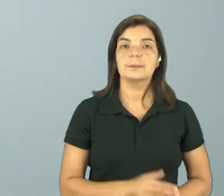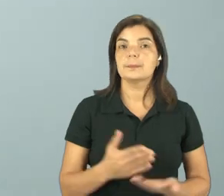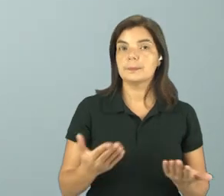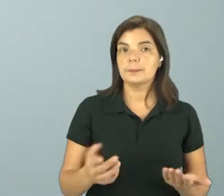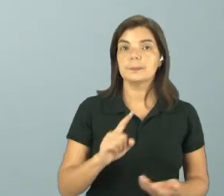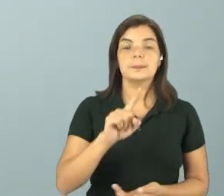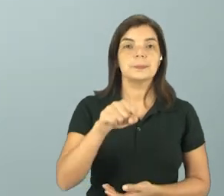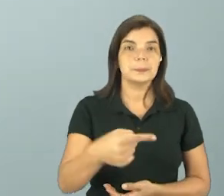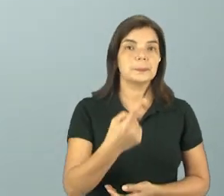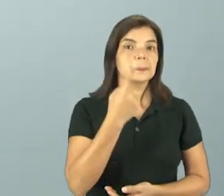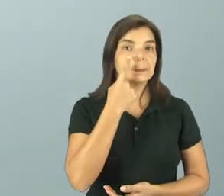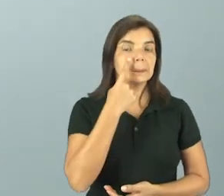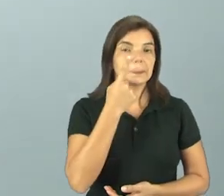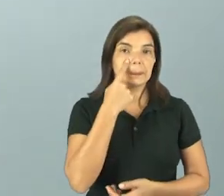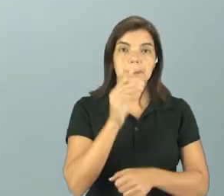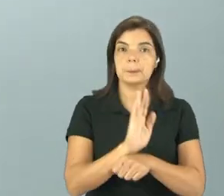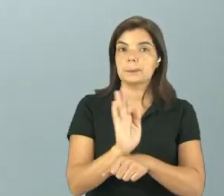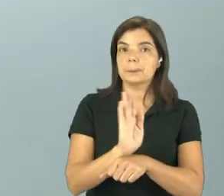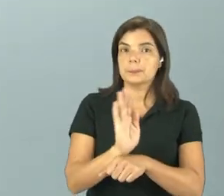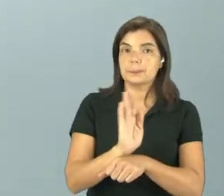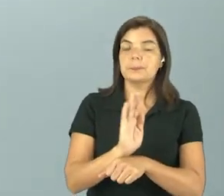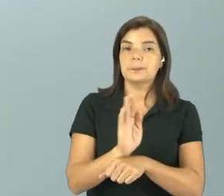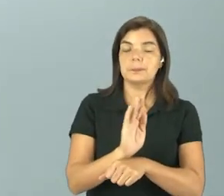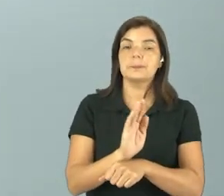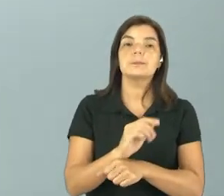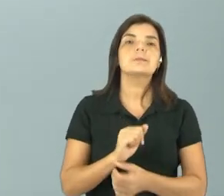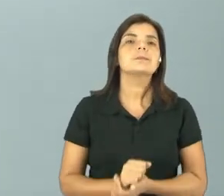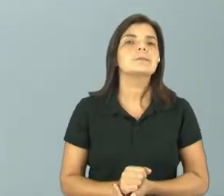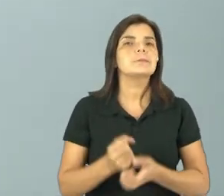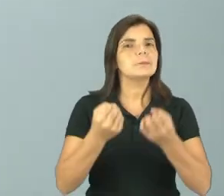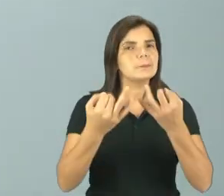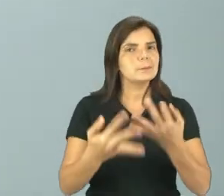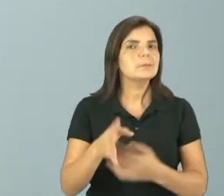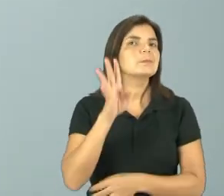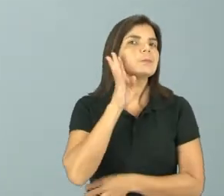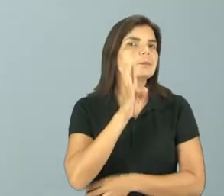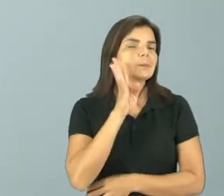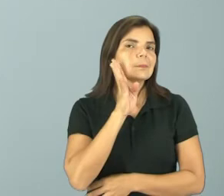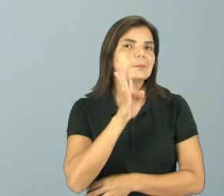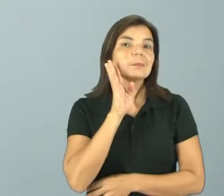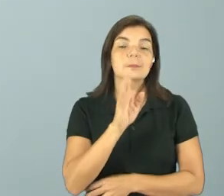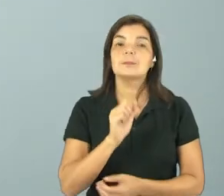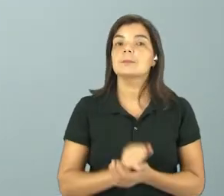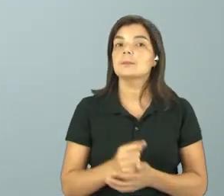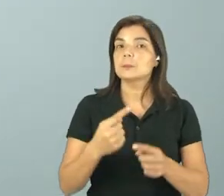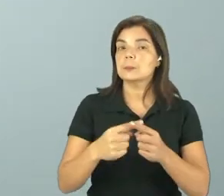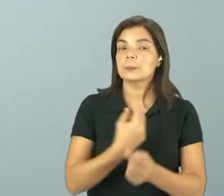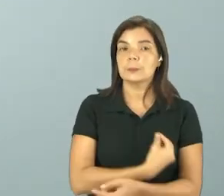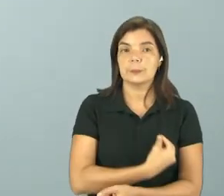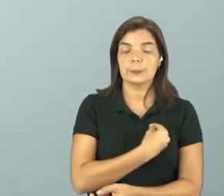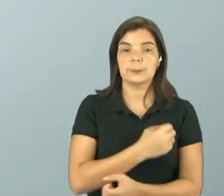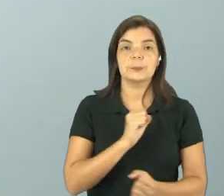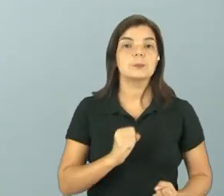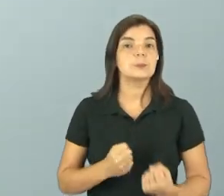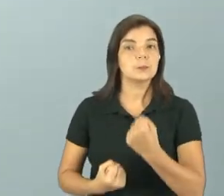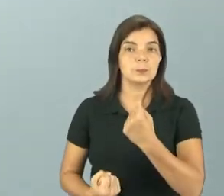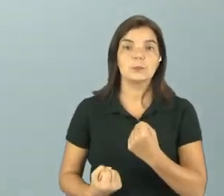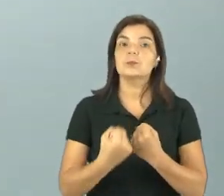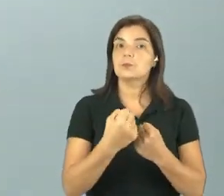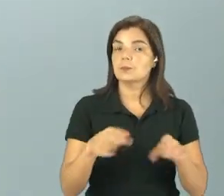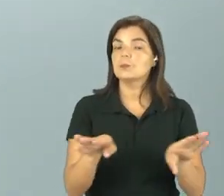Então, depois a gente vê esse trailer desse filme, ele é bem interessante porque ele retrata sobre a vida desse lutador,